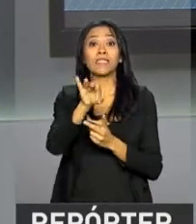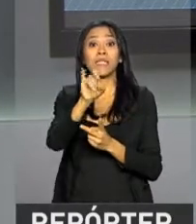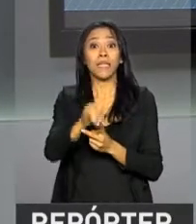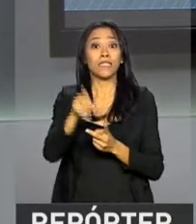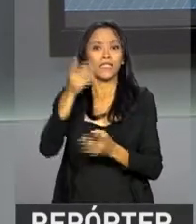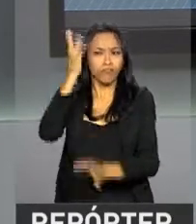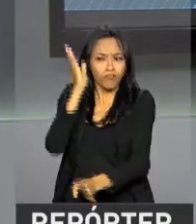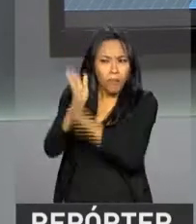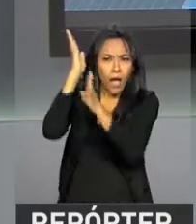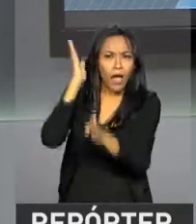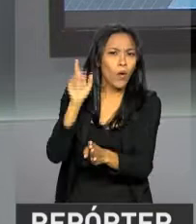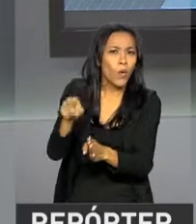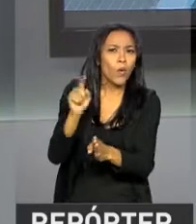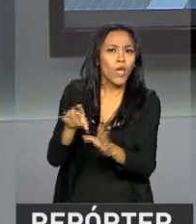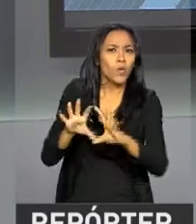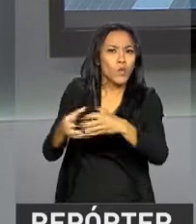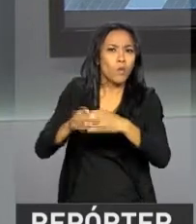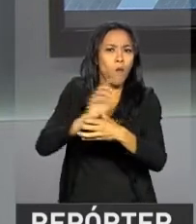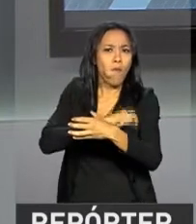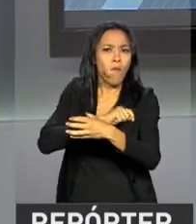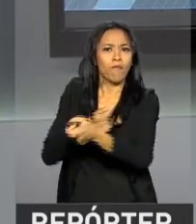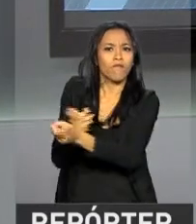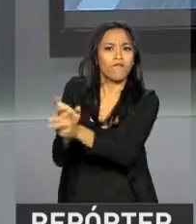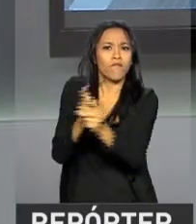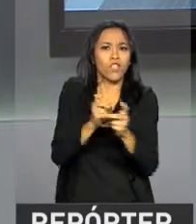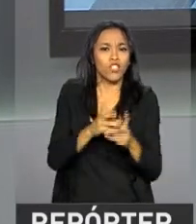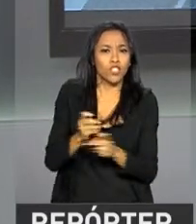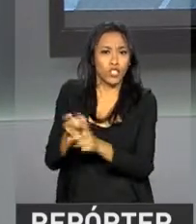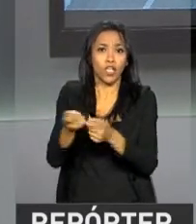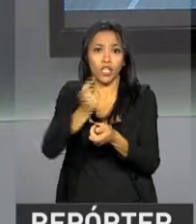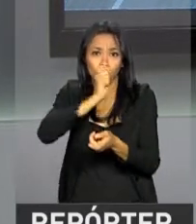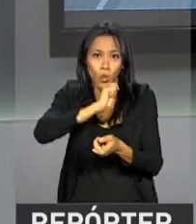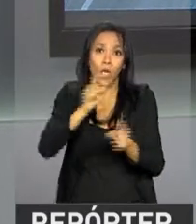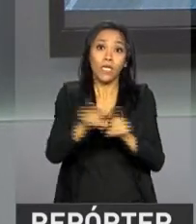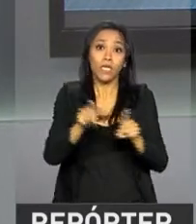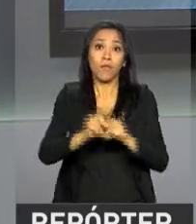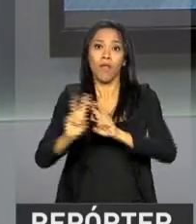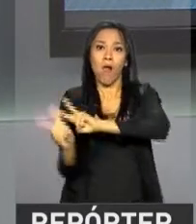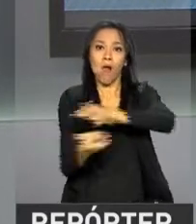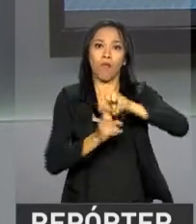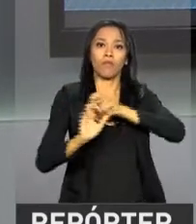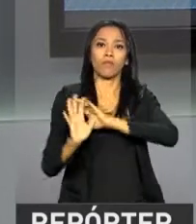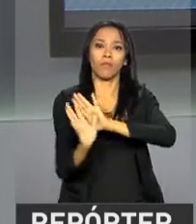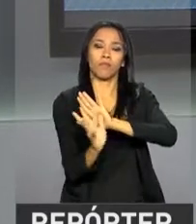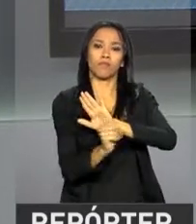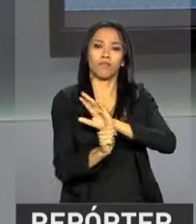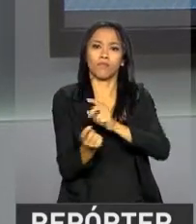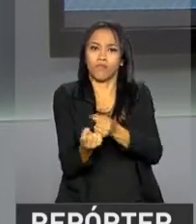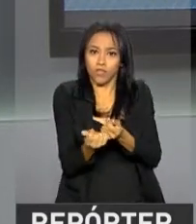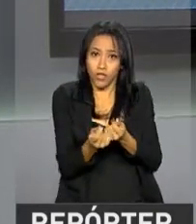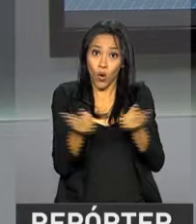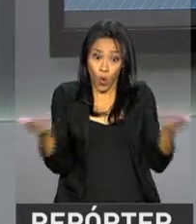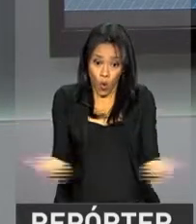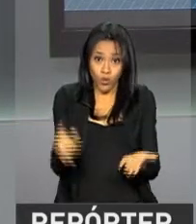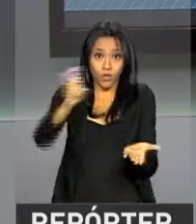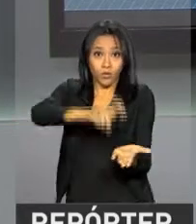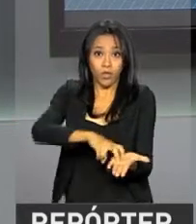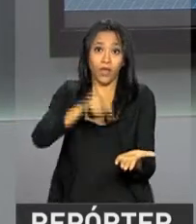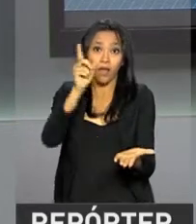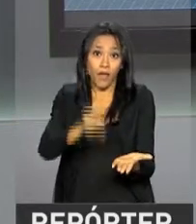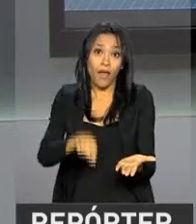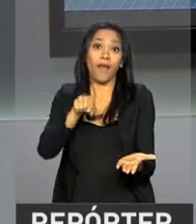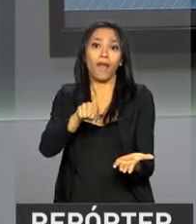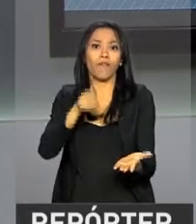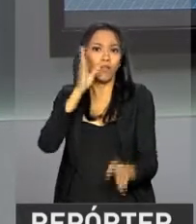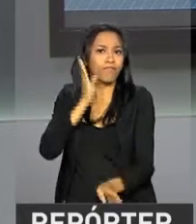que atuava no tráfico internacional de drogas e lavagem de dinheiro desencadeada na manhã de hoje a operação oceano